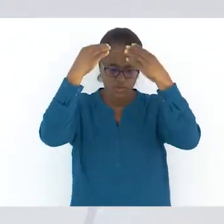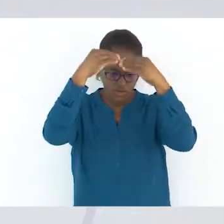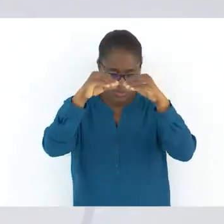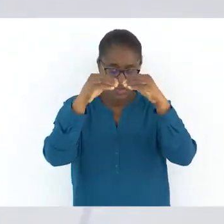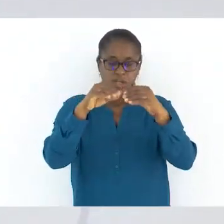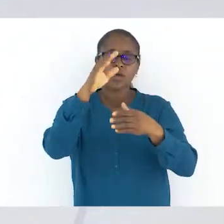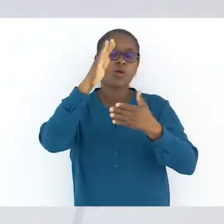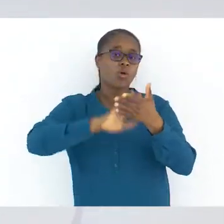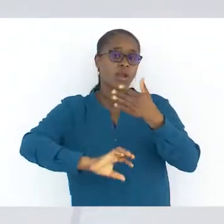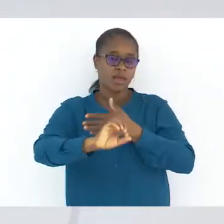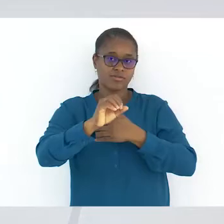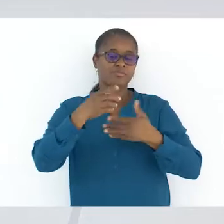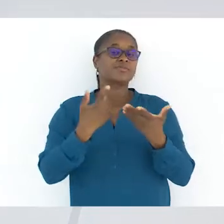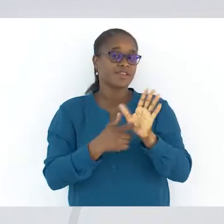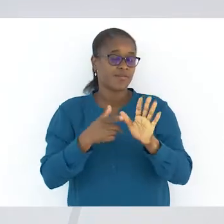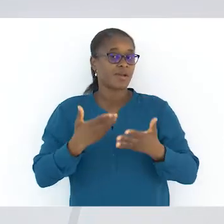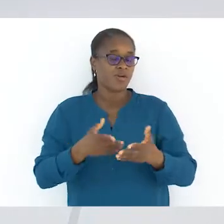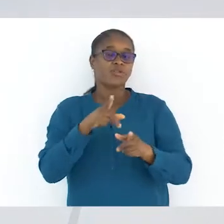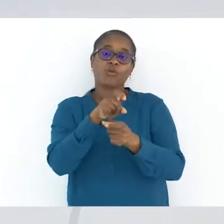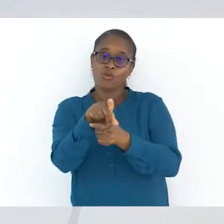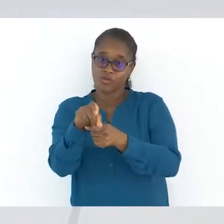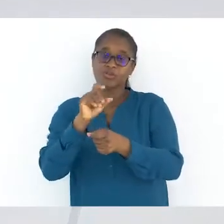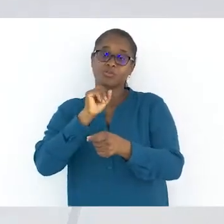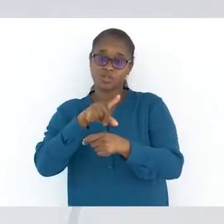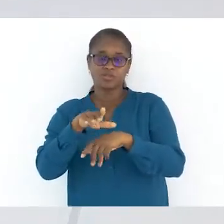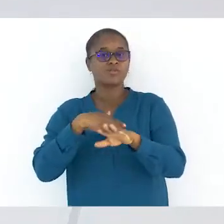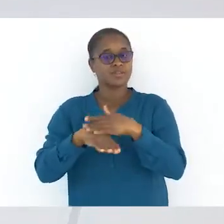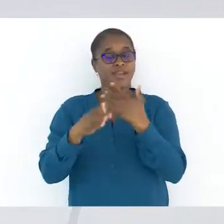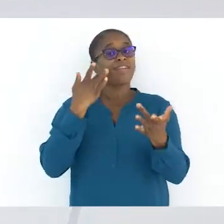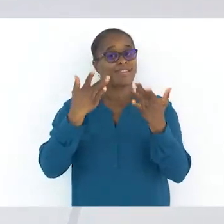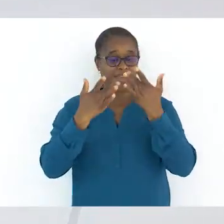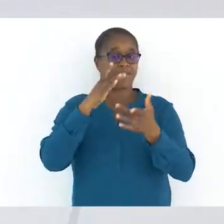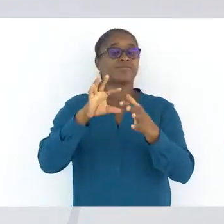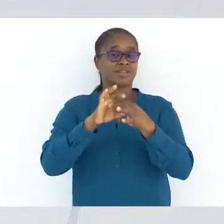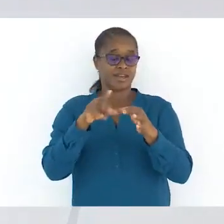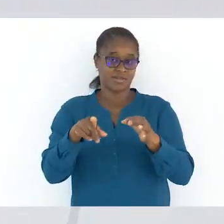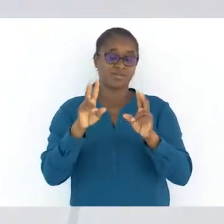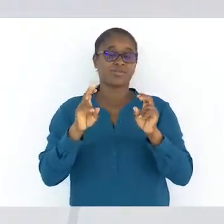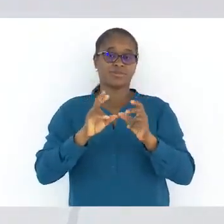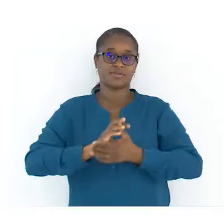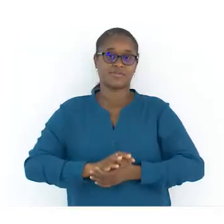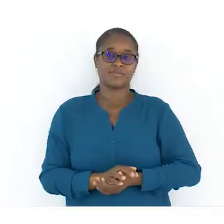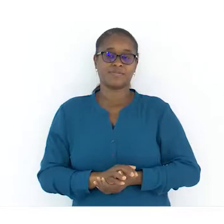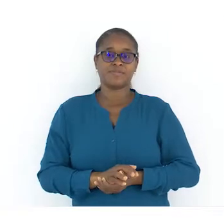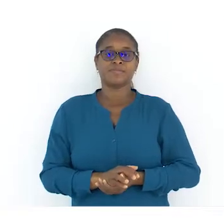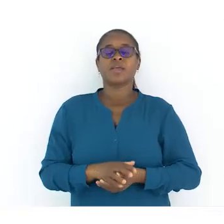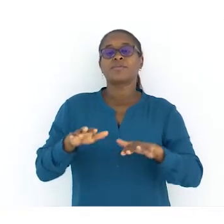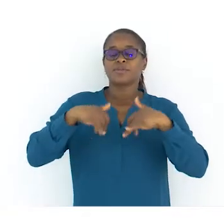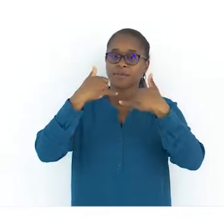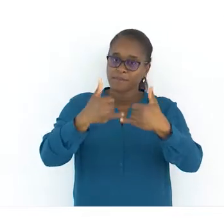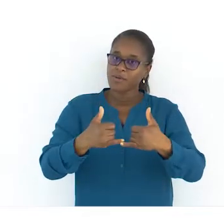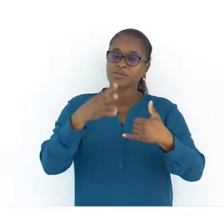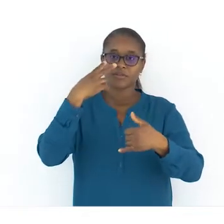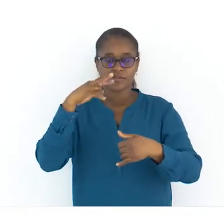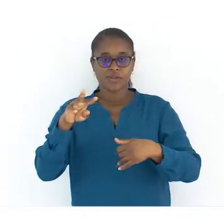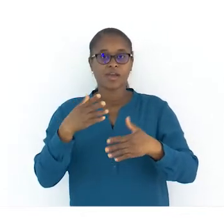nossos colegas, como é o caso agora da Covid. Podemos fazer peças de teatro relativas a isso. Depois, vamos